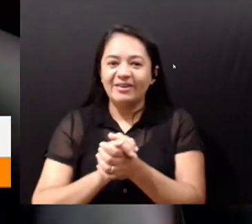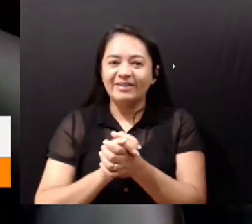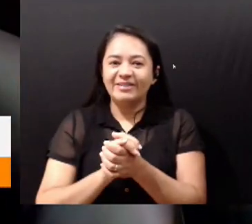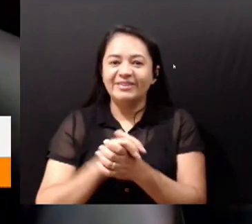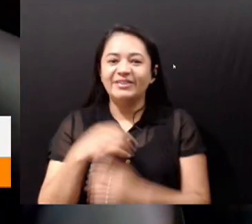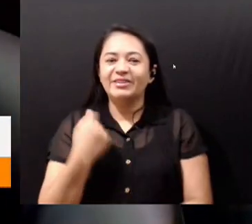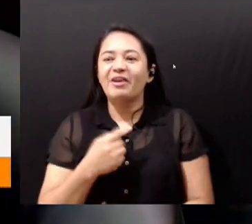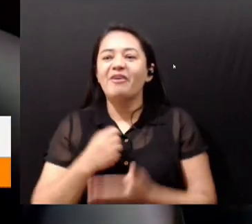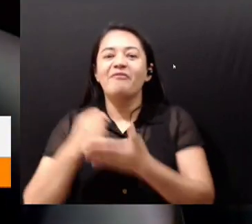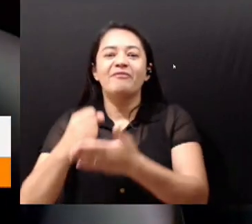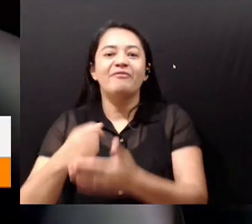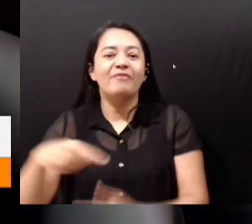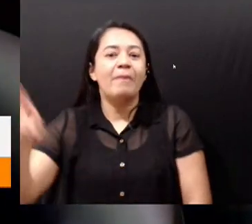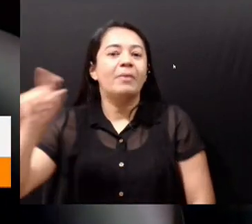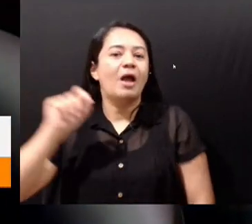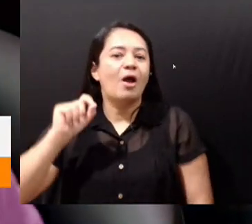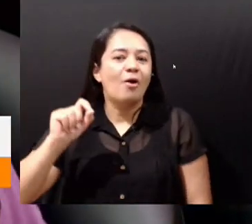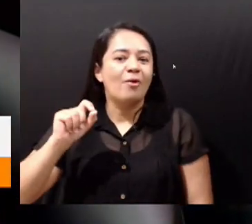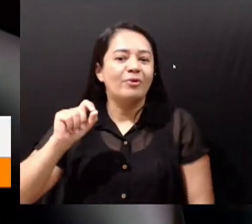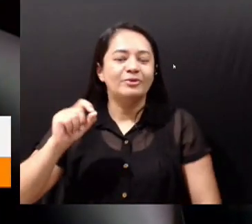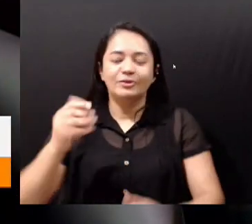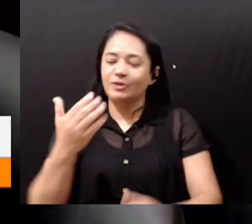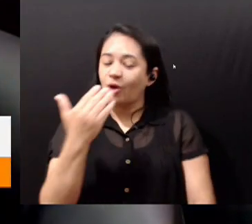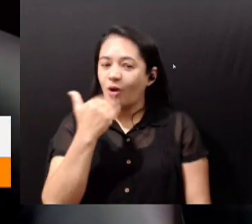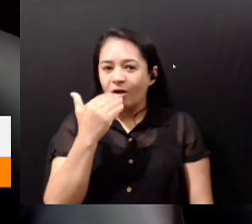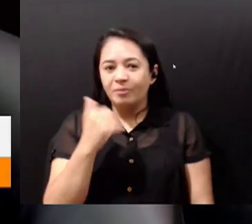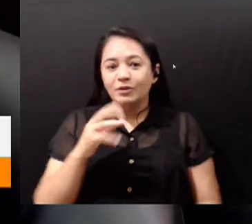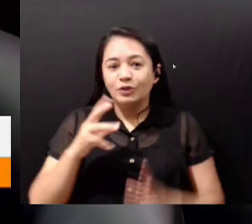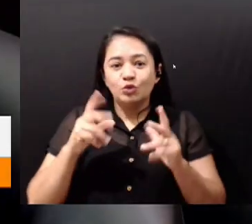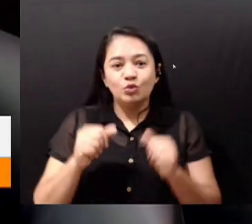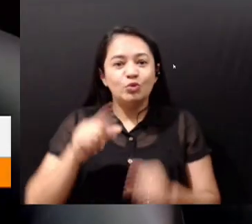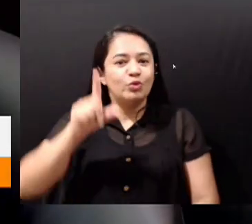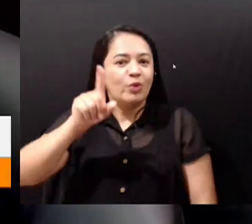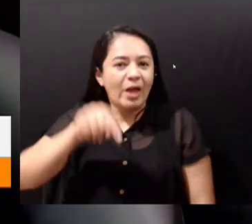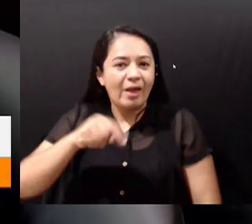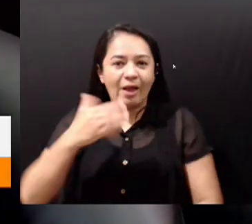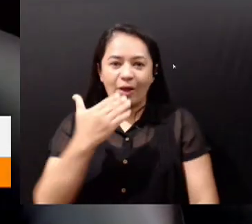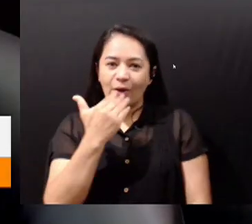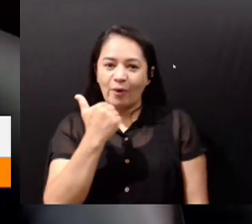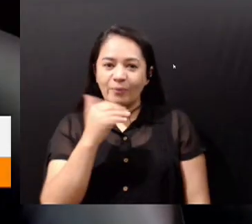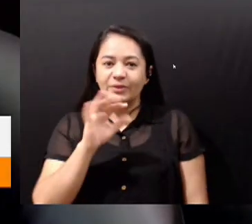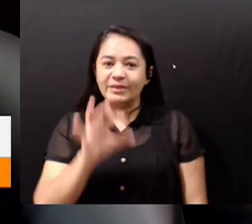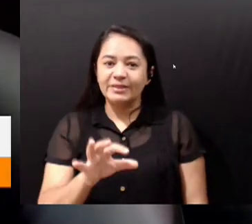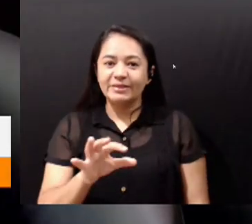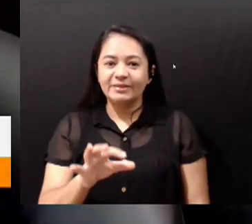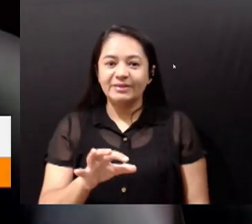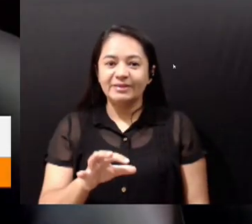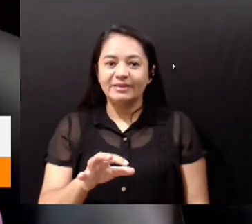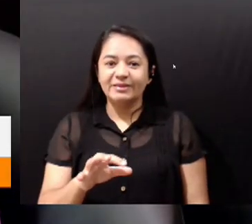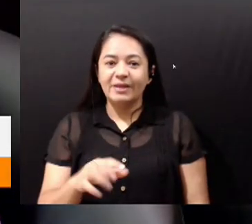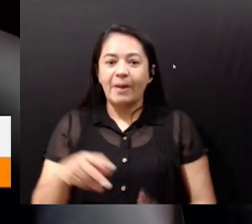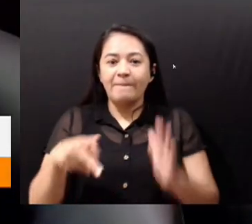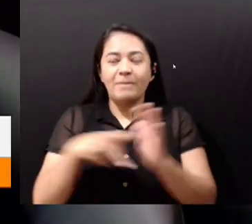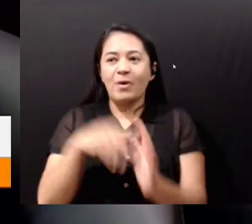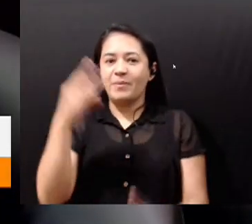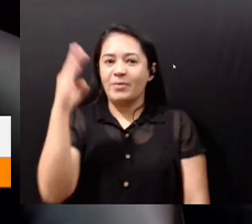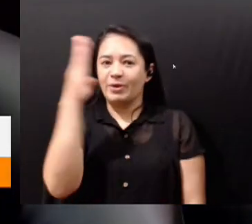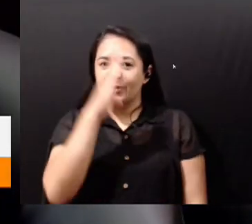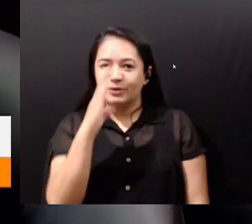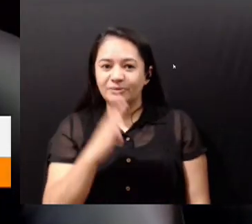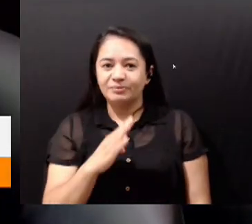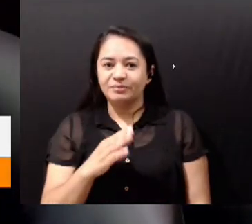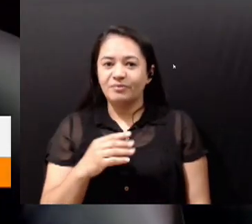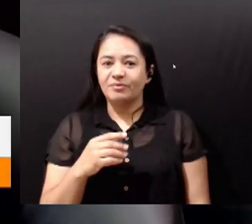pra comida, né? Então tudo acaba em comida, né? E isso é uma coisa muito do brasileiro, né? Quando você vai para fora,